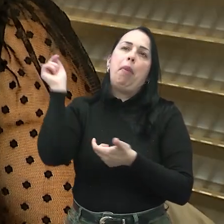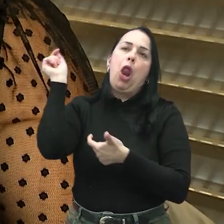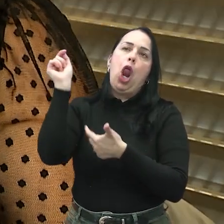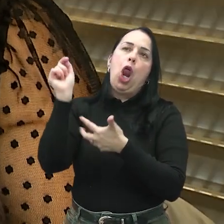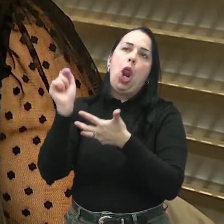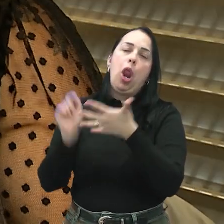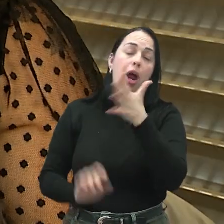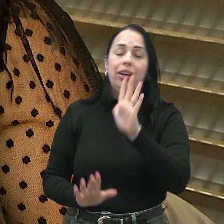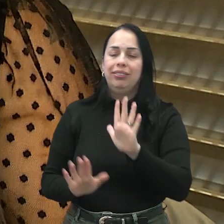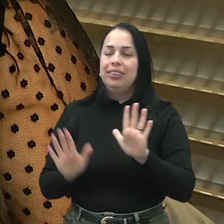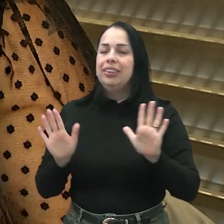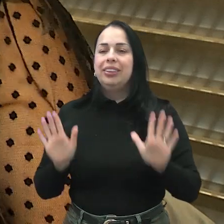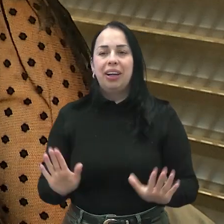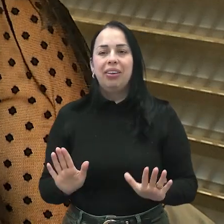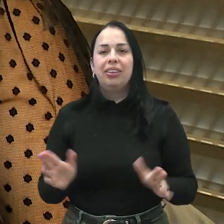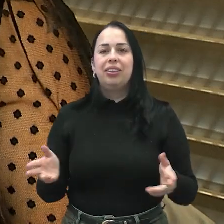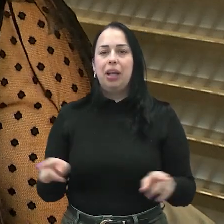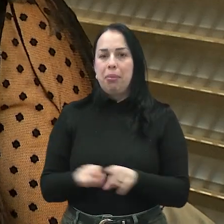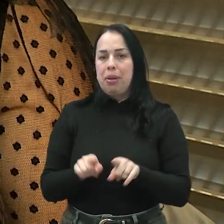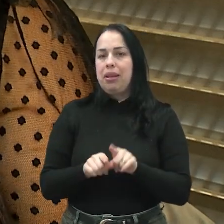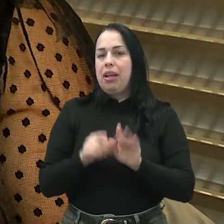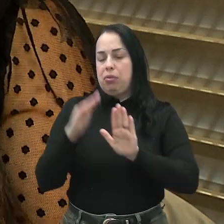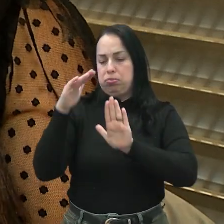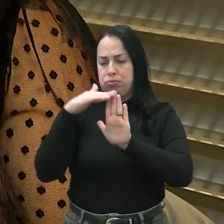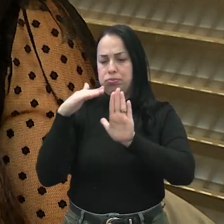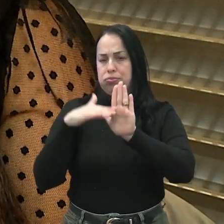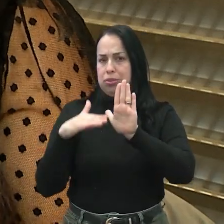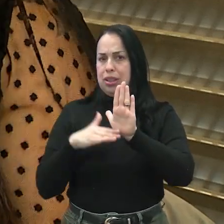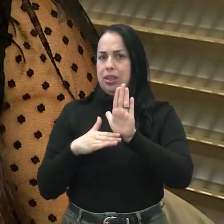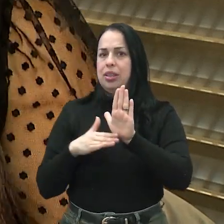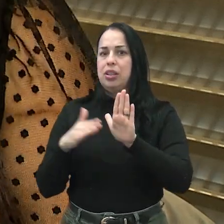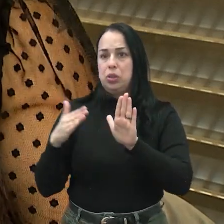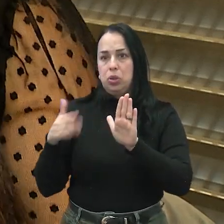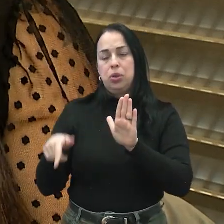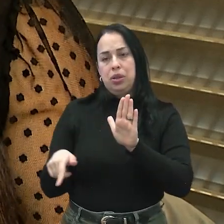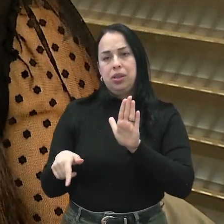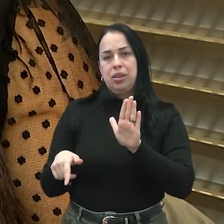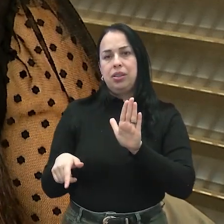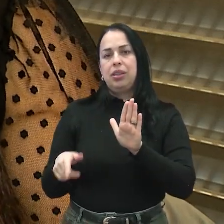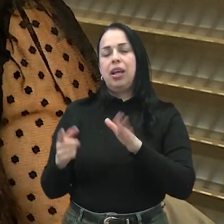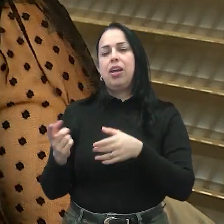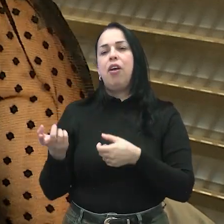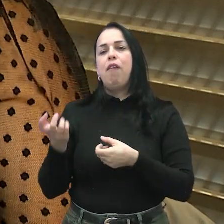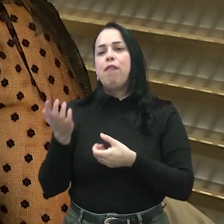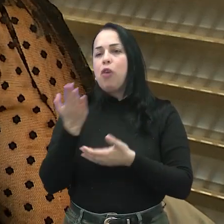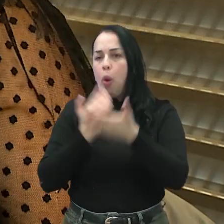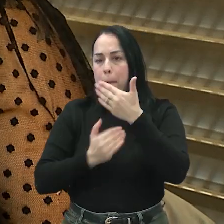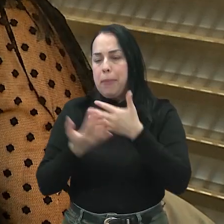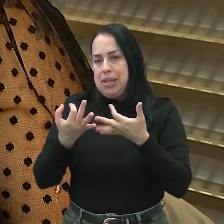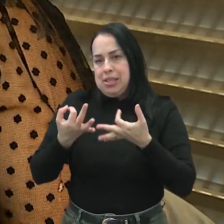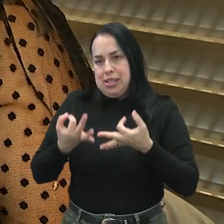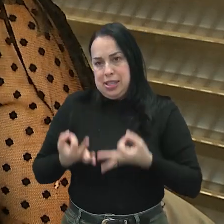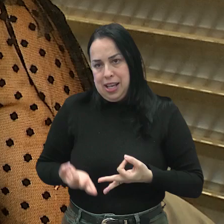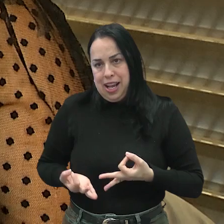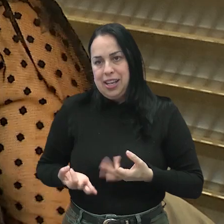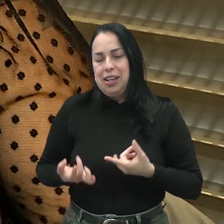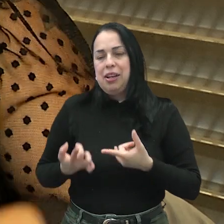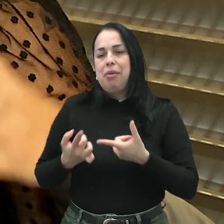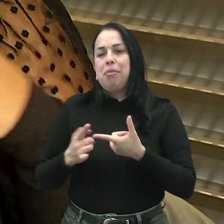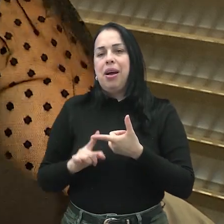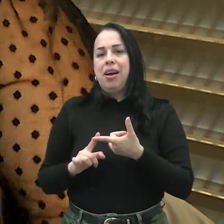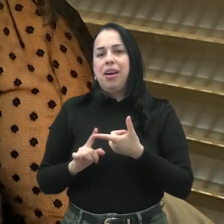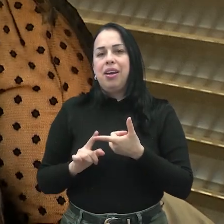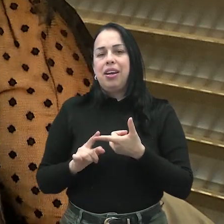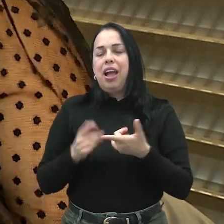bobeira, fora de hora. Então, a gente também tem a questão do cronograma, questão físico, né? Que aí voltar à alimentação normal, para que